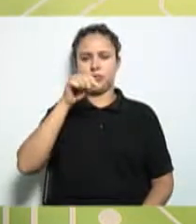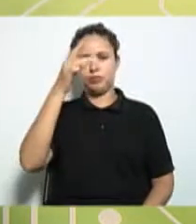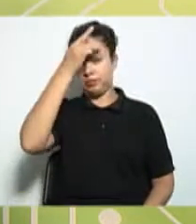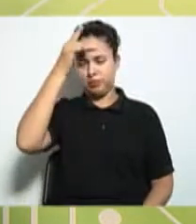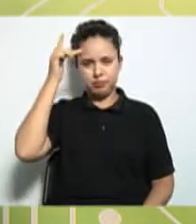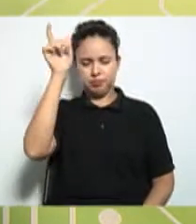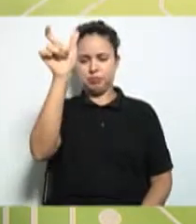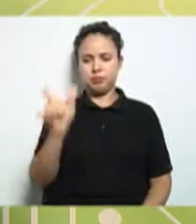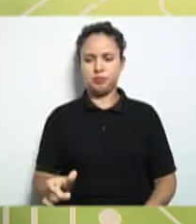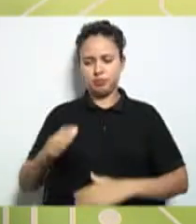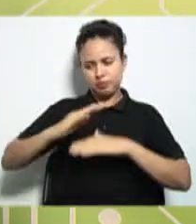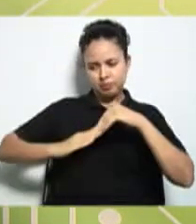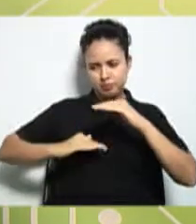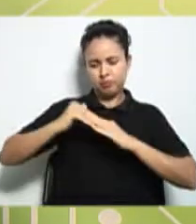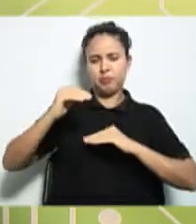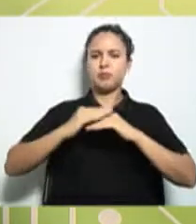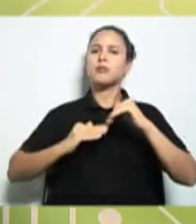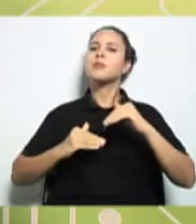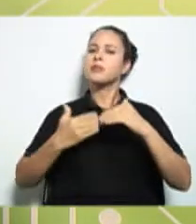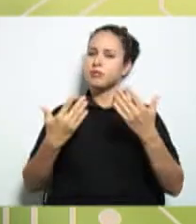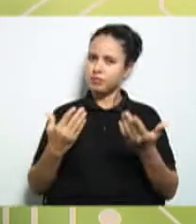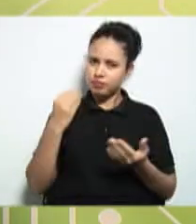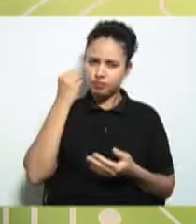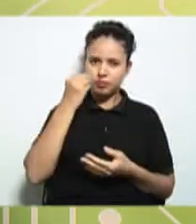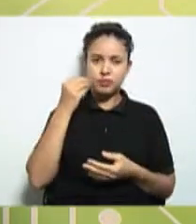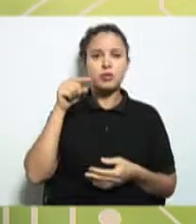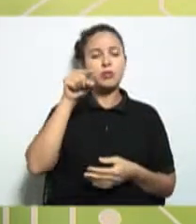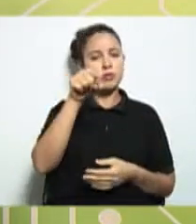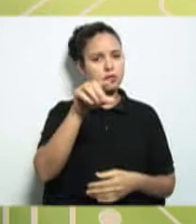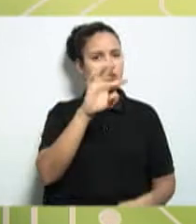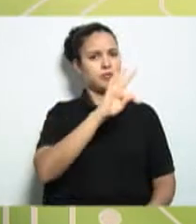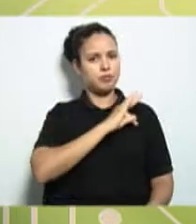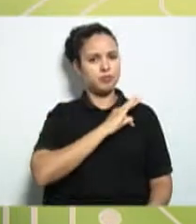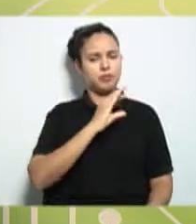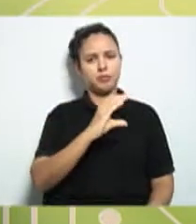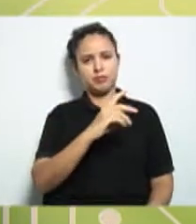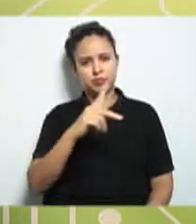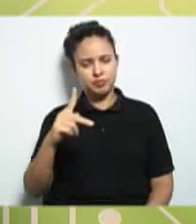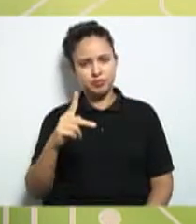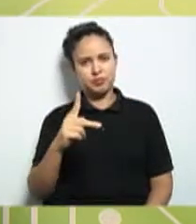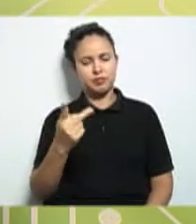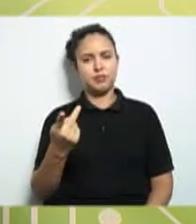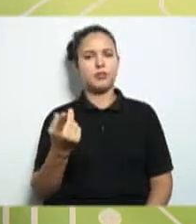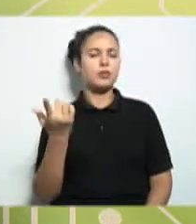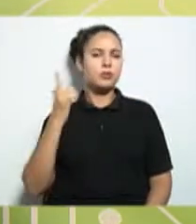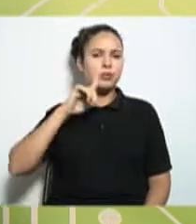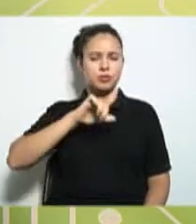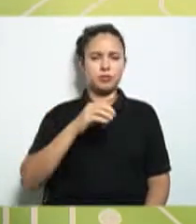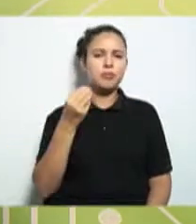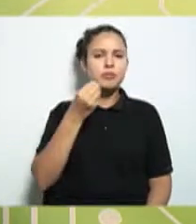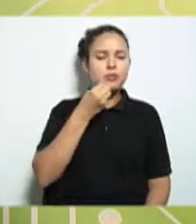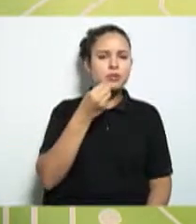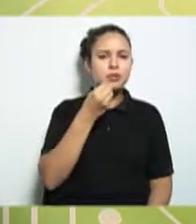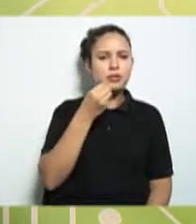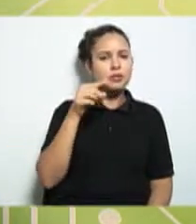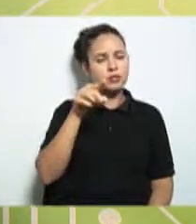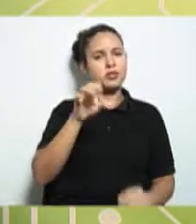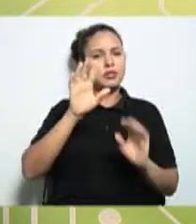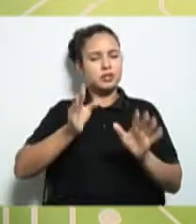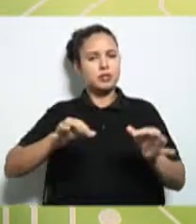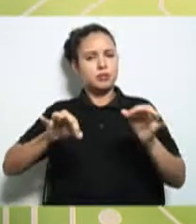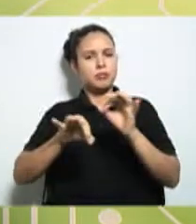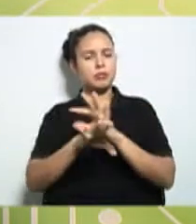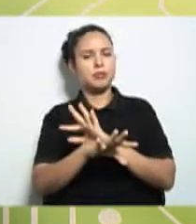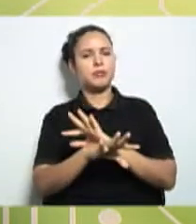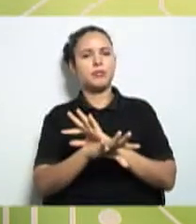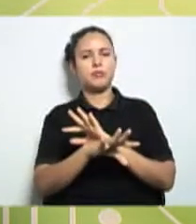Então, você, técnico em cooperativismo, se chegar, né, uma oportunidade dessa, você já vai estar preparado,